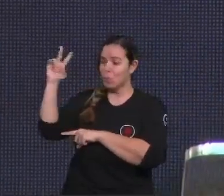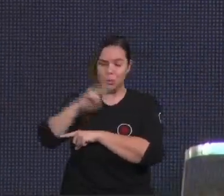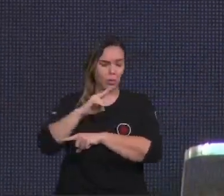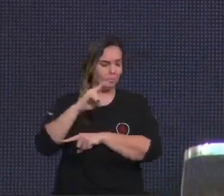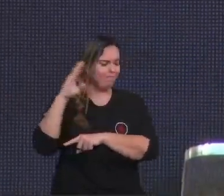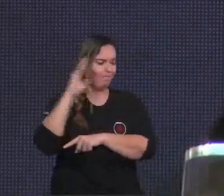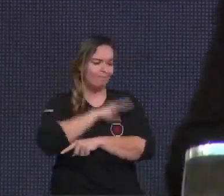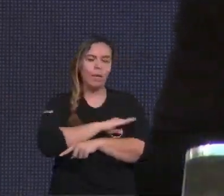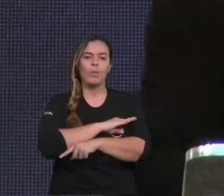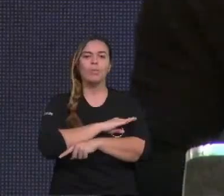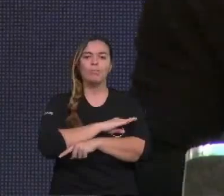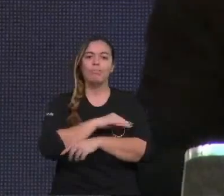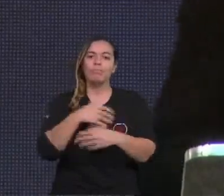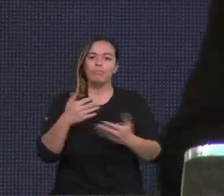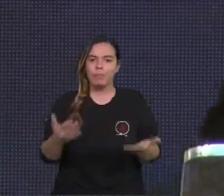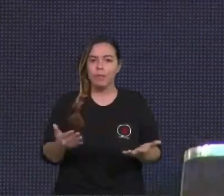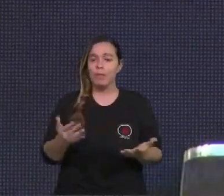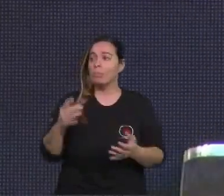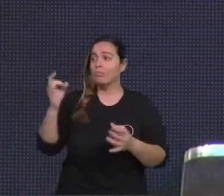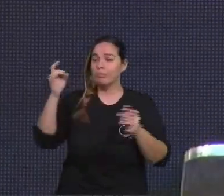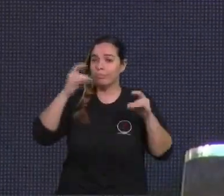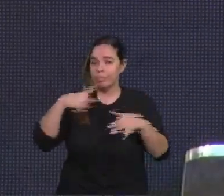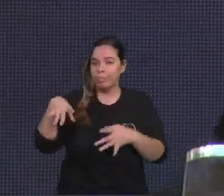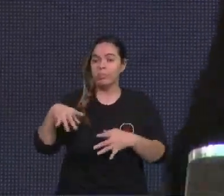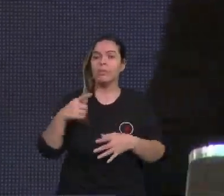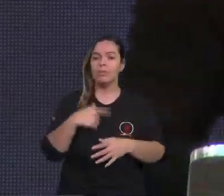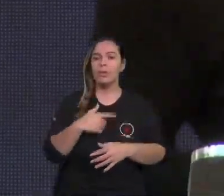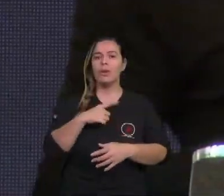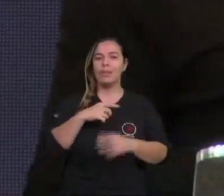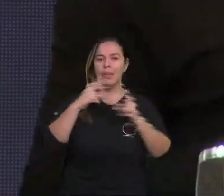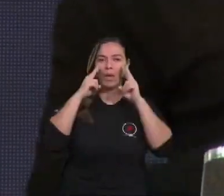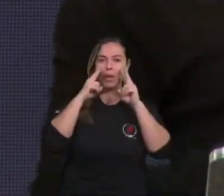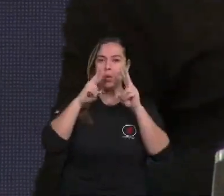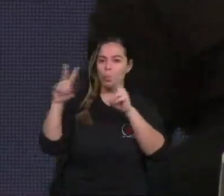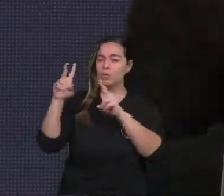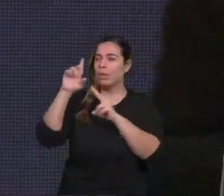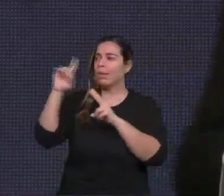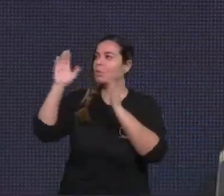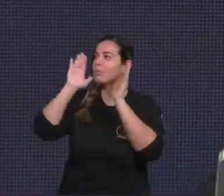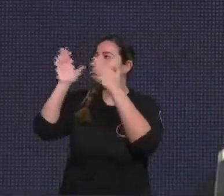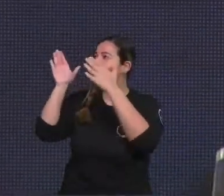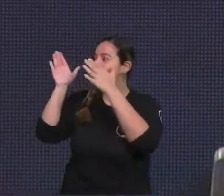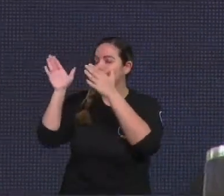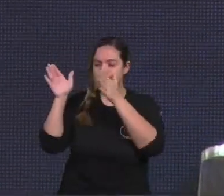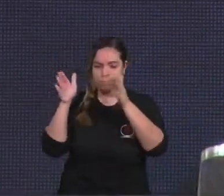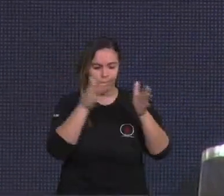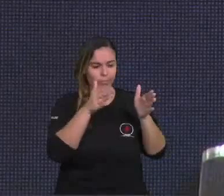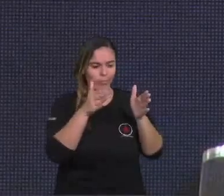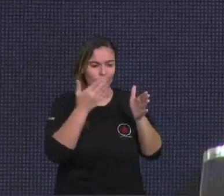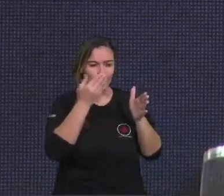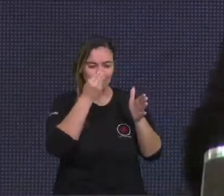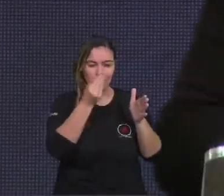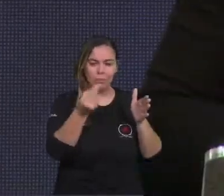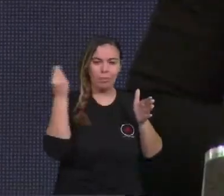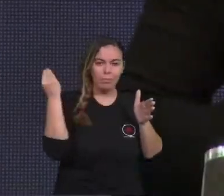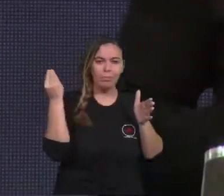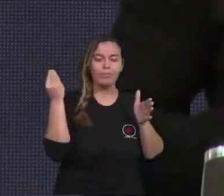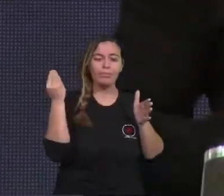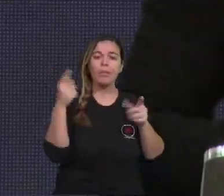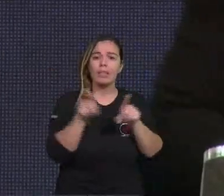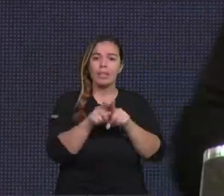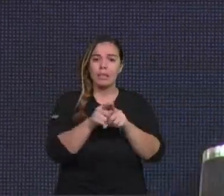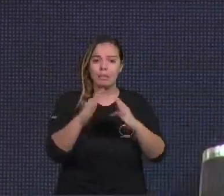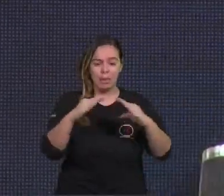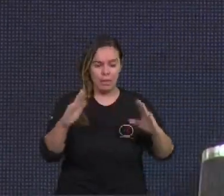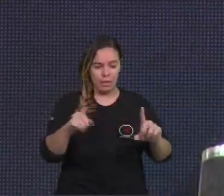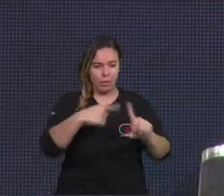Senhor nosso Deus, e o deixaram, desviaram os seus rostos do tabernáculo do Senhor, e lhe deram as costas, também fecharam